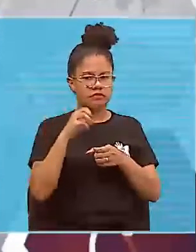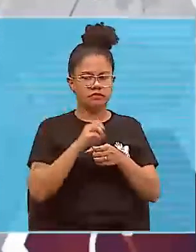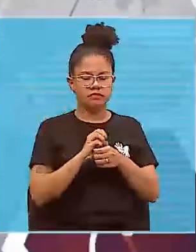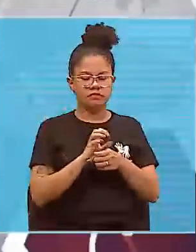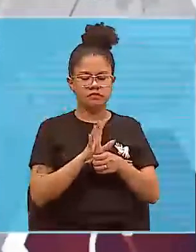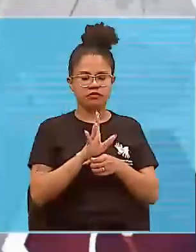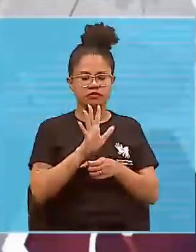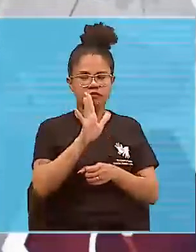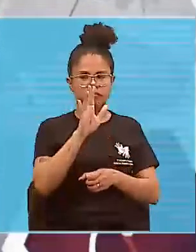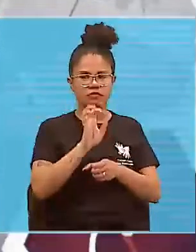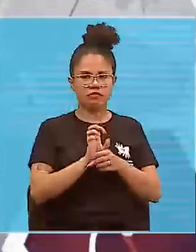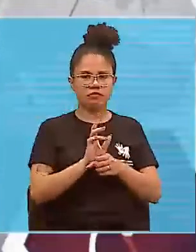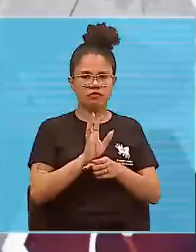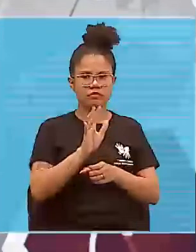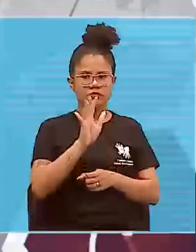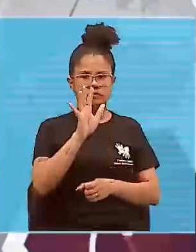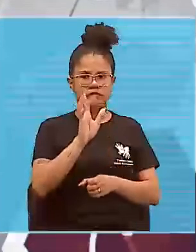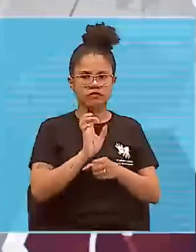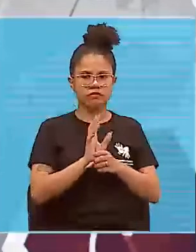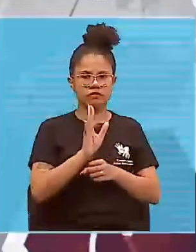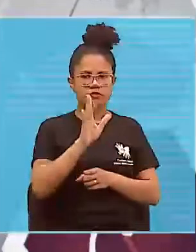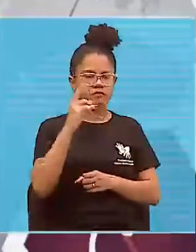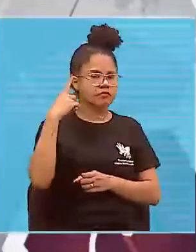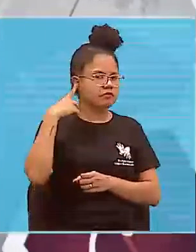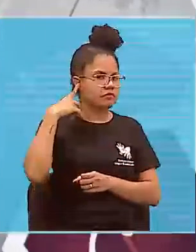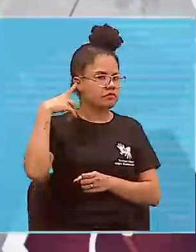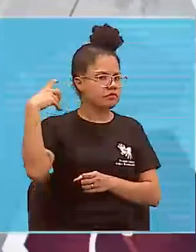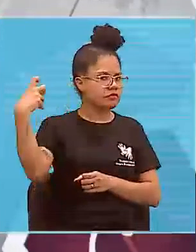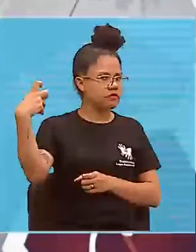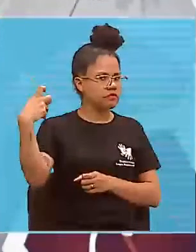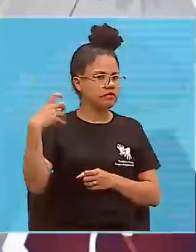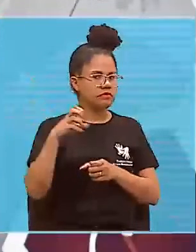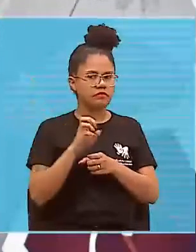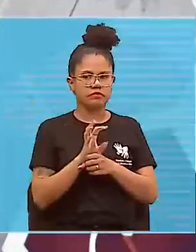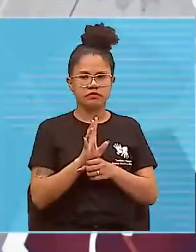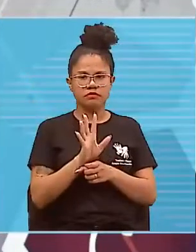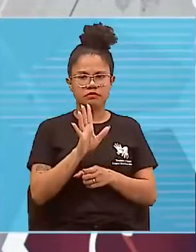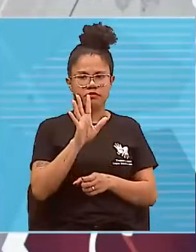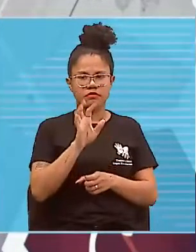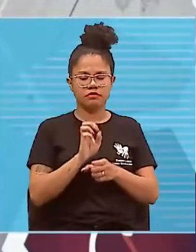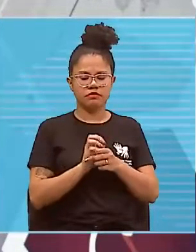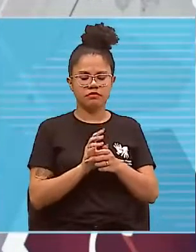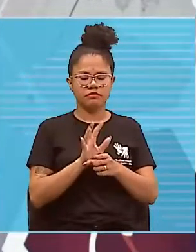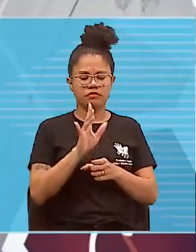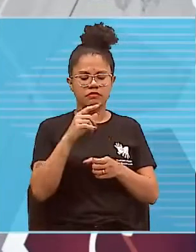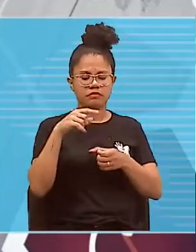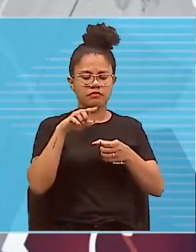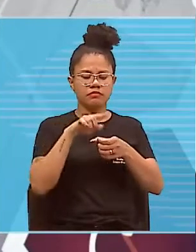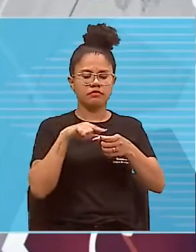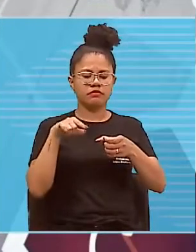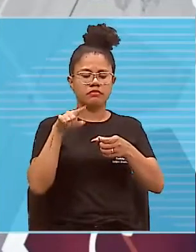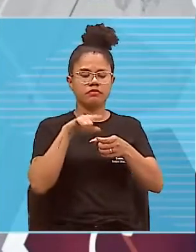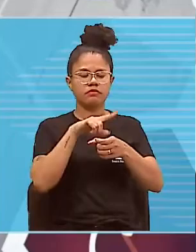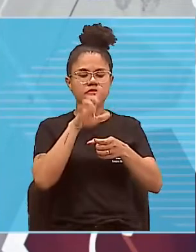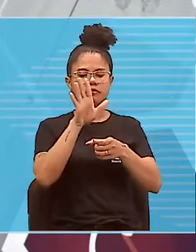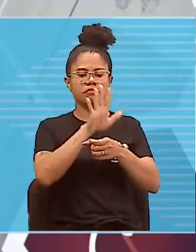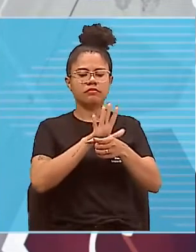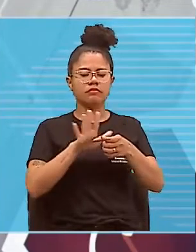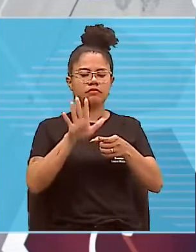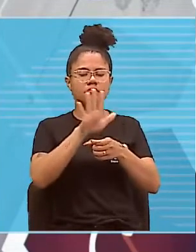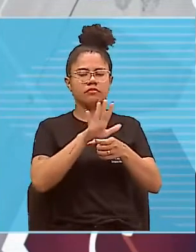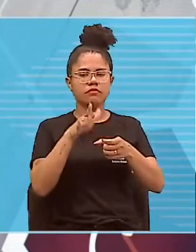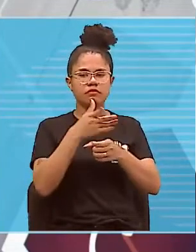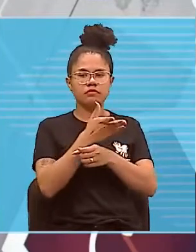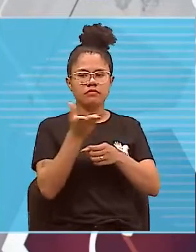numa direção e a frente desse alto-falante você